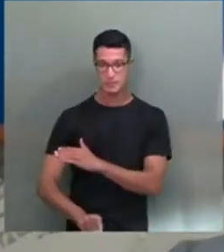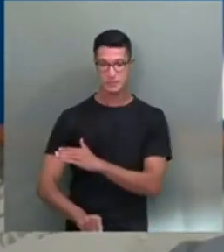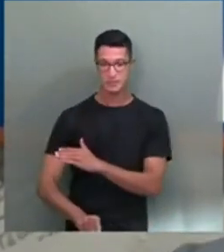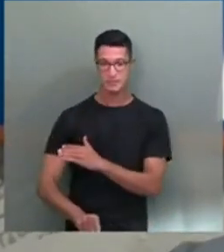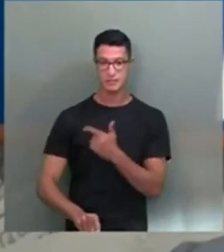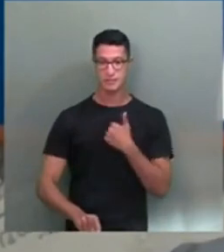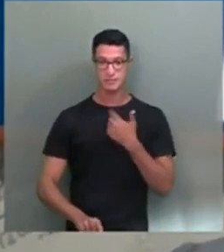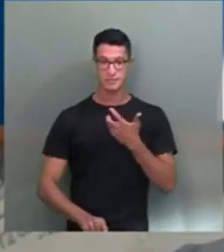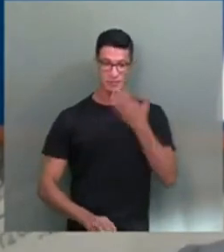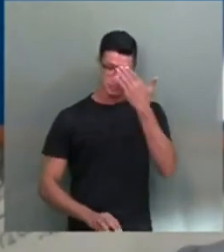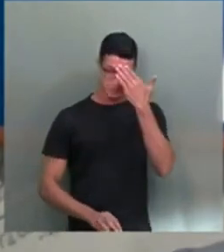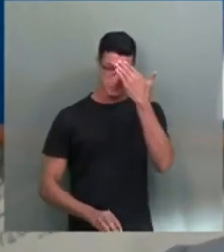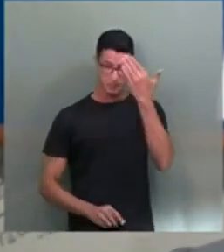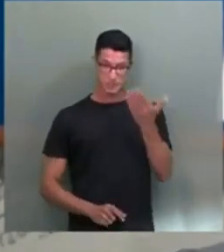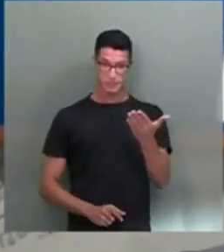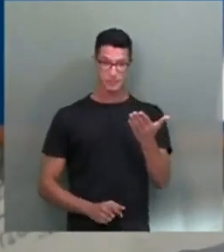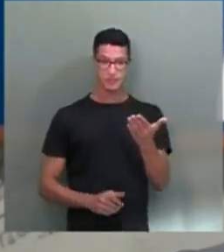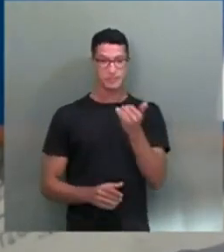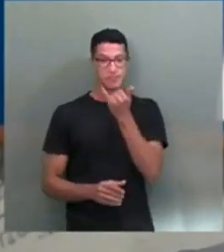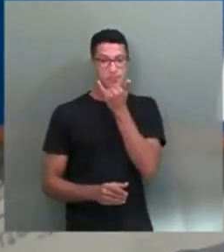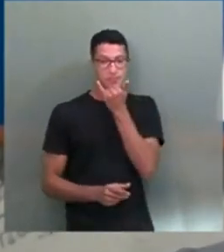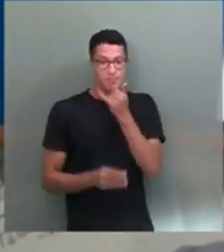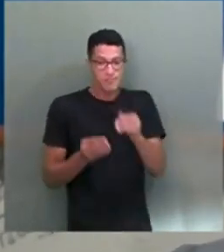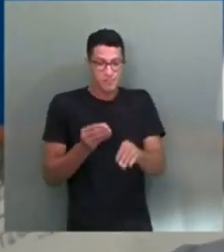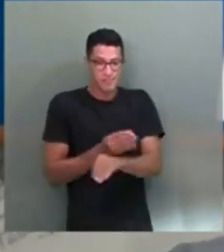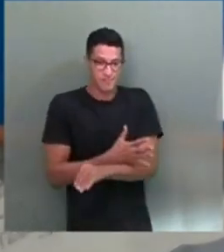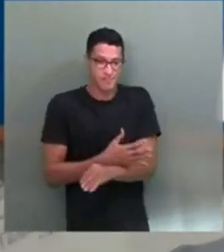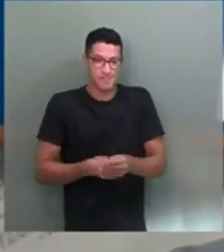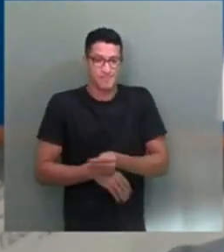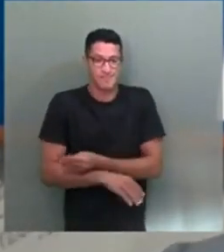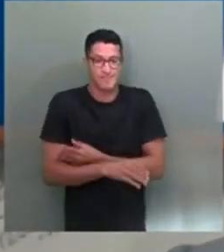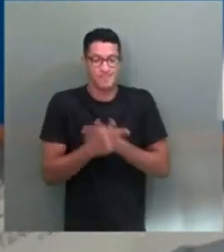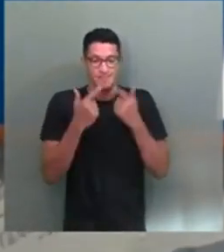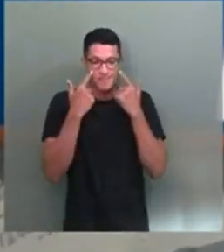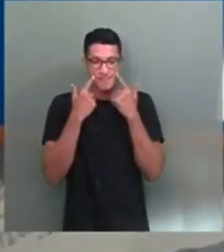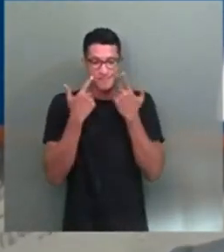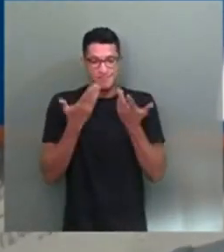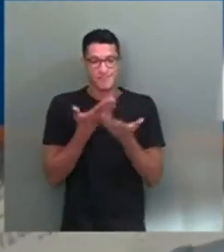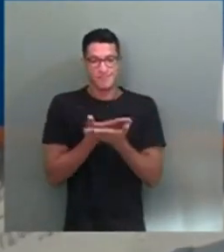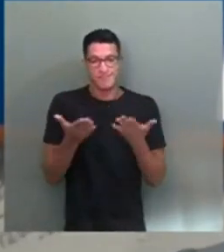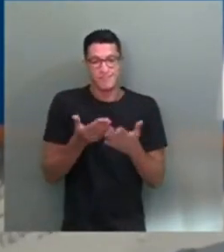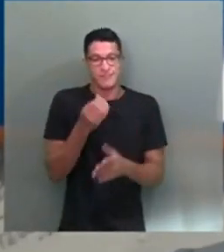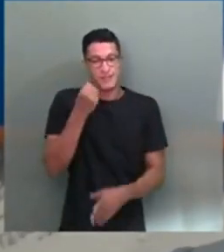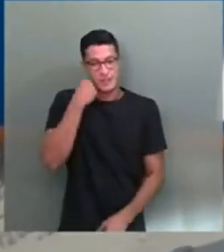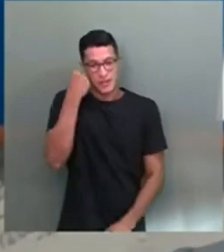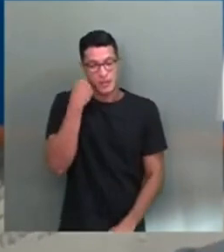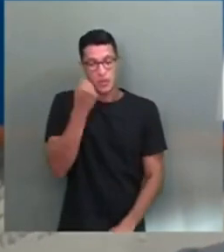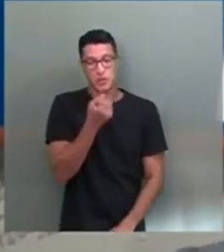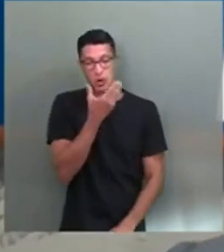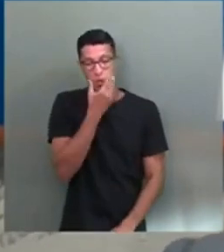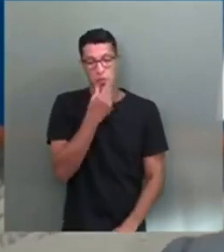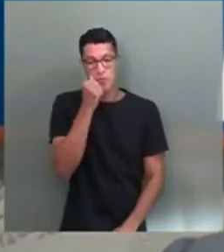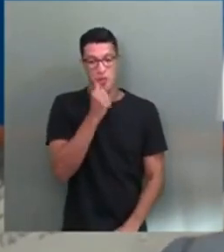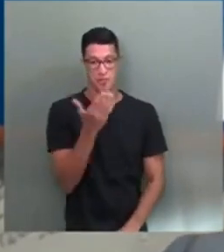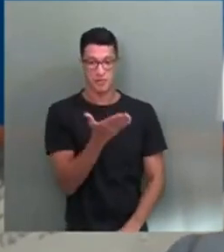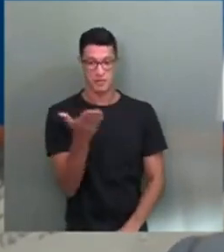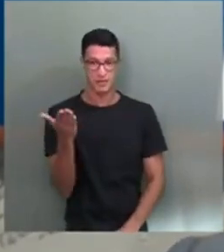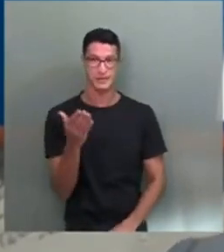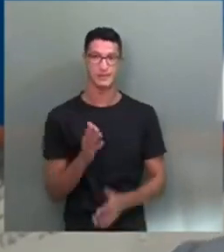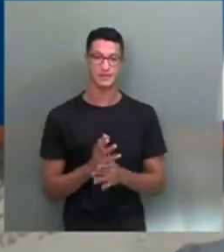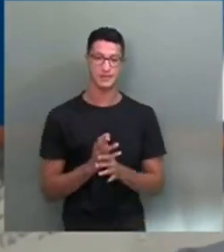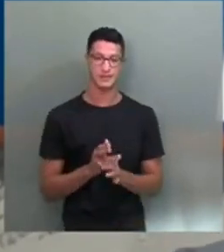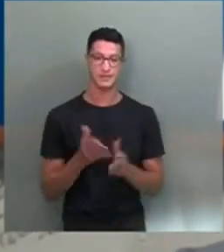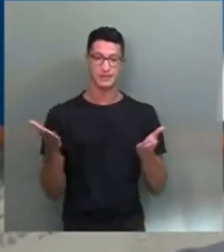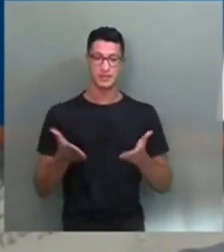E eu quero agradecer, e me perdoem a emoção, a todos os senhores senadores e senadoras que